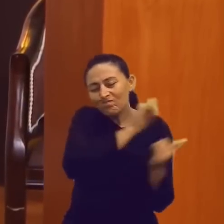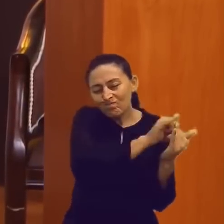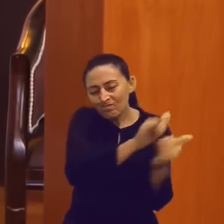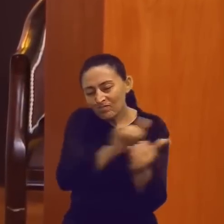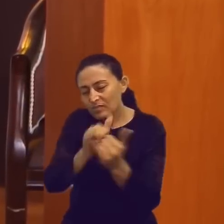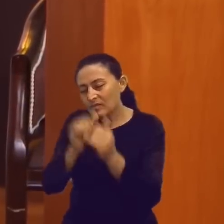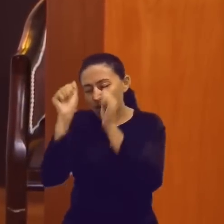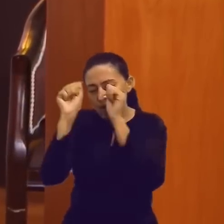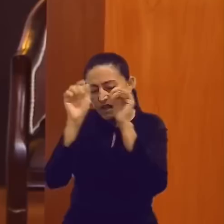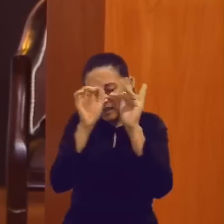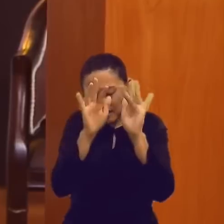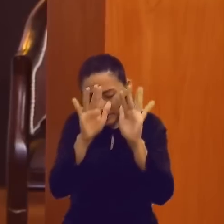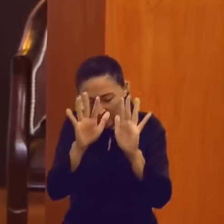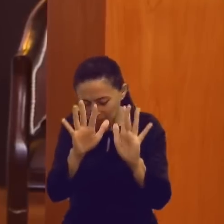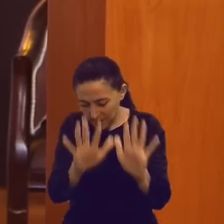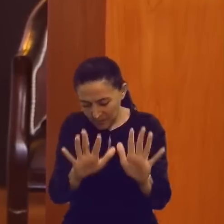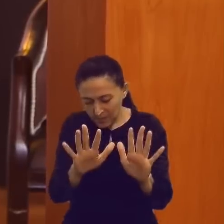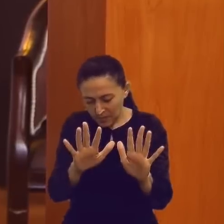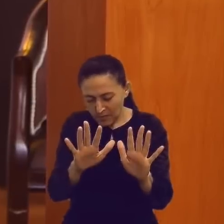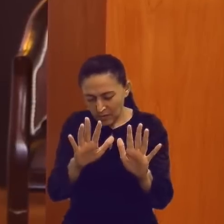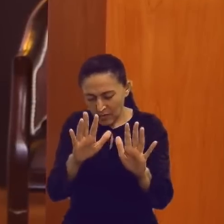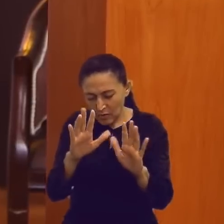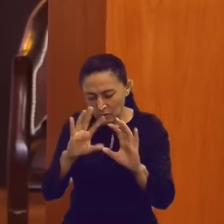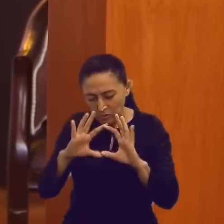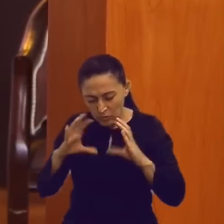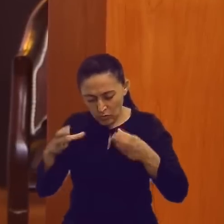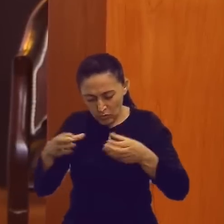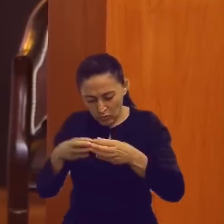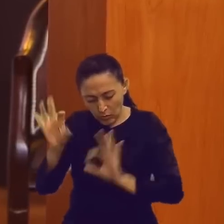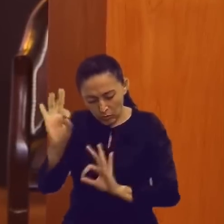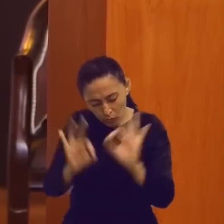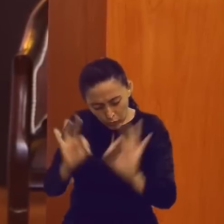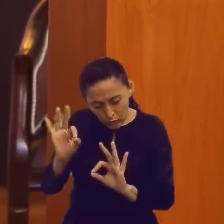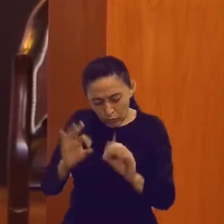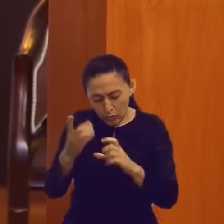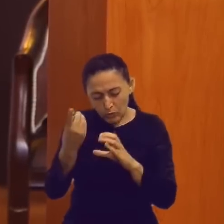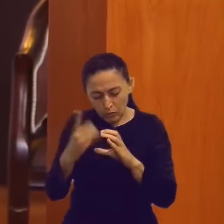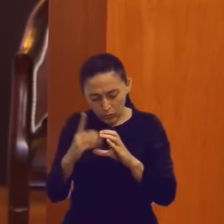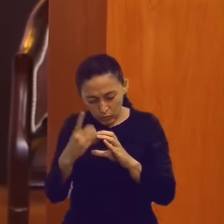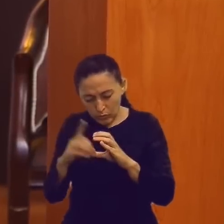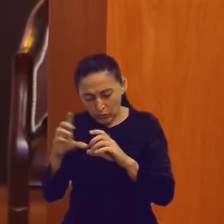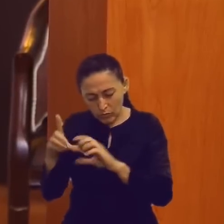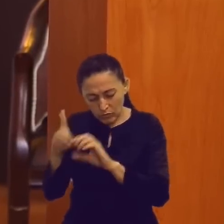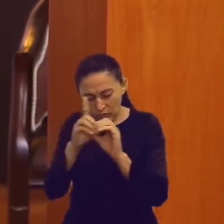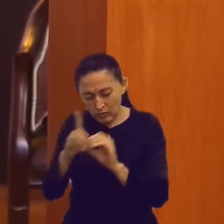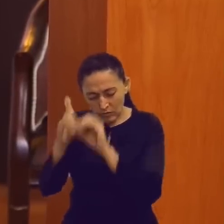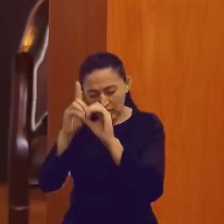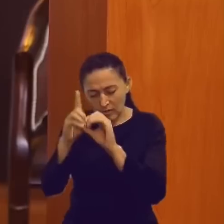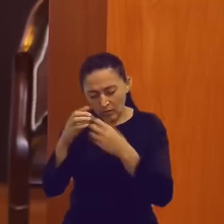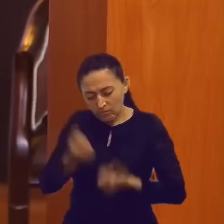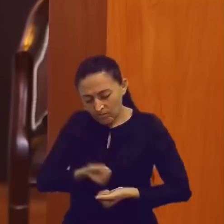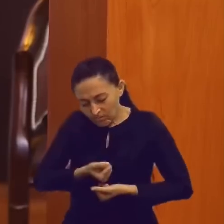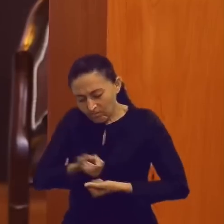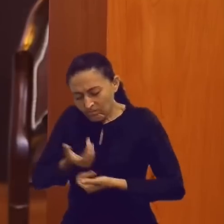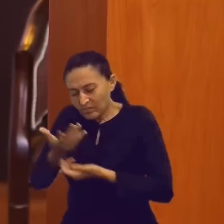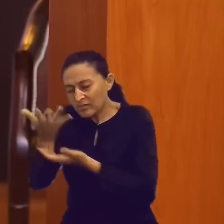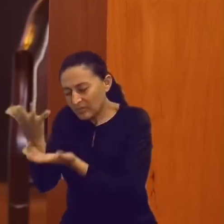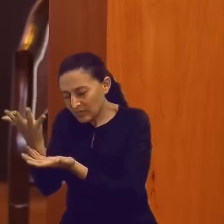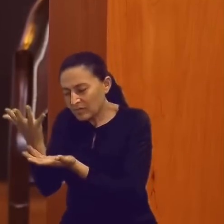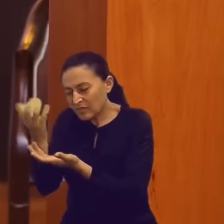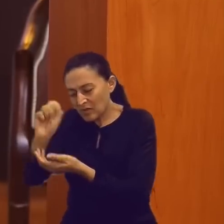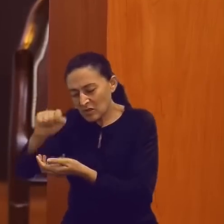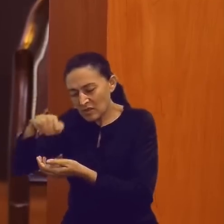aqui a equipe da TV Conectados com Deus. E nos colocamos em Tuas mãos neste momento, em nome